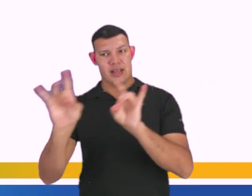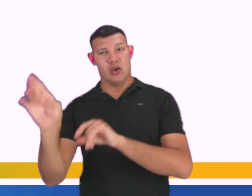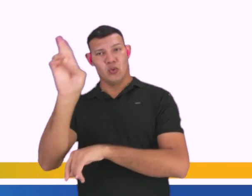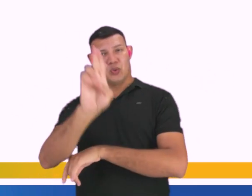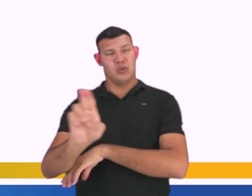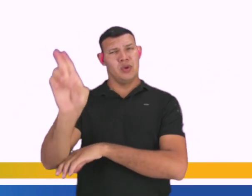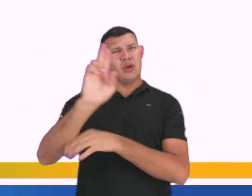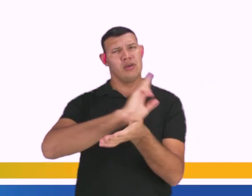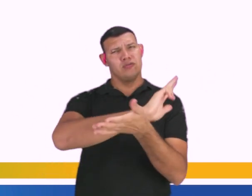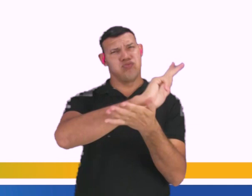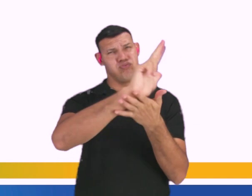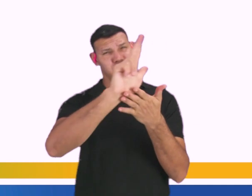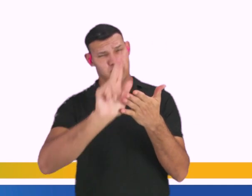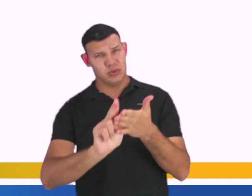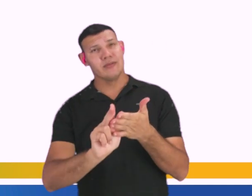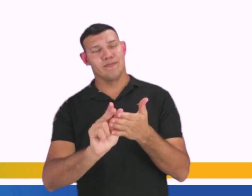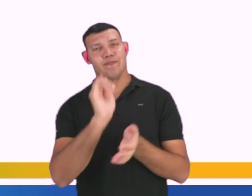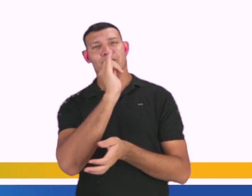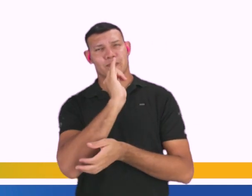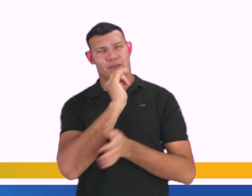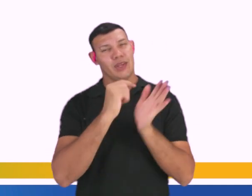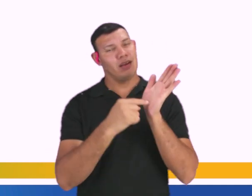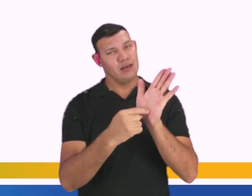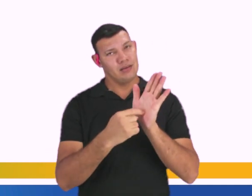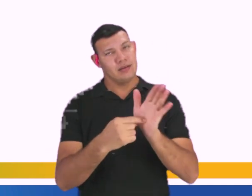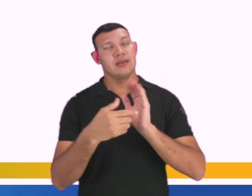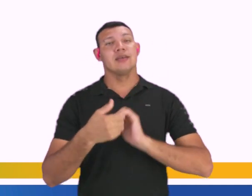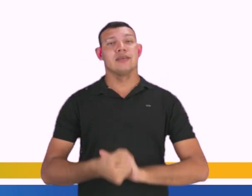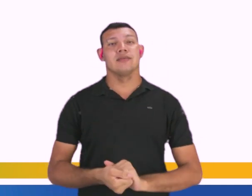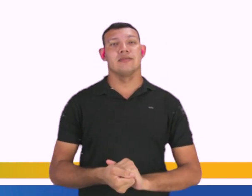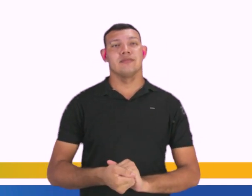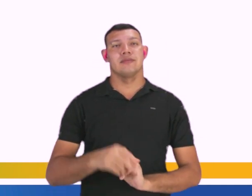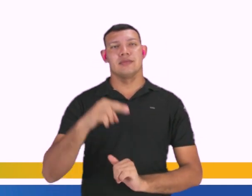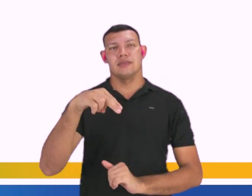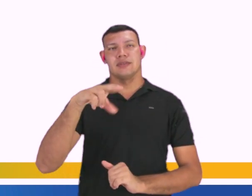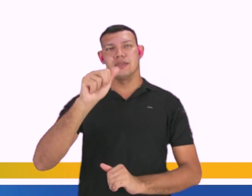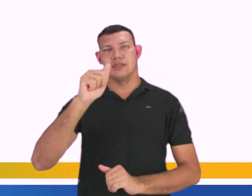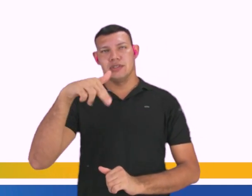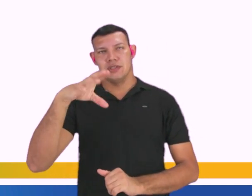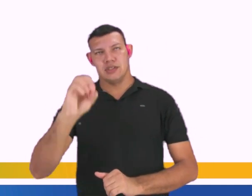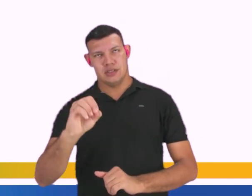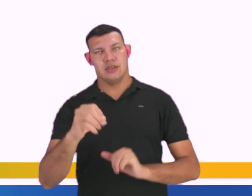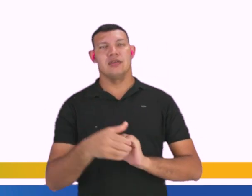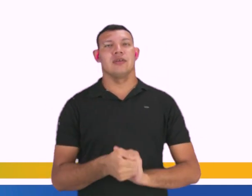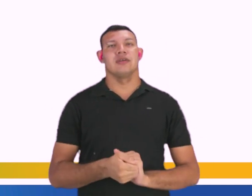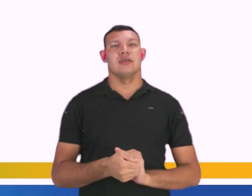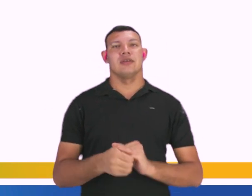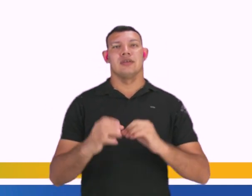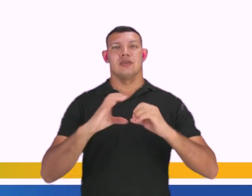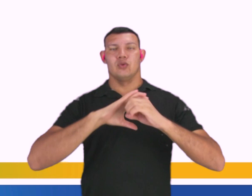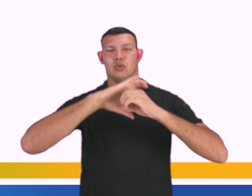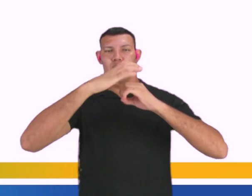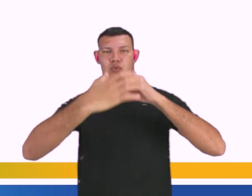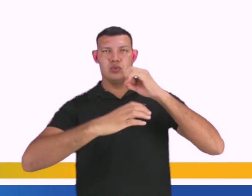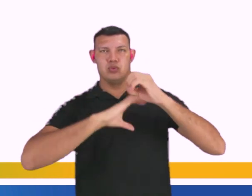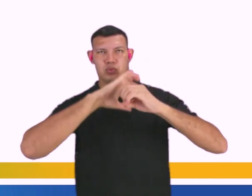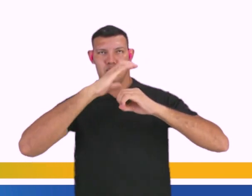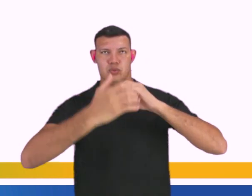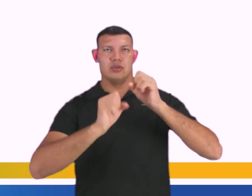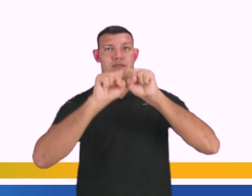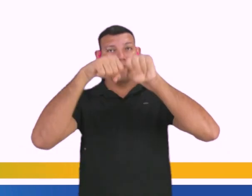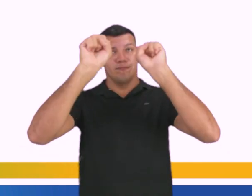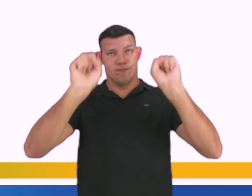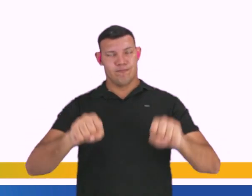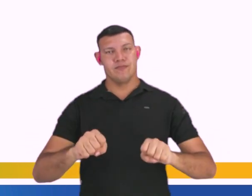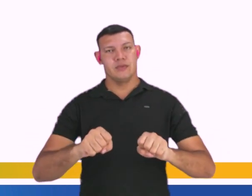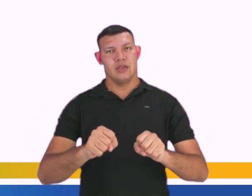trouxe alguns exemplos de aplicações aqui, por exemplo, nanométricas, propriedades atmosféricas, força de sistemas